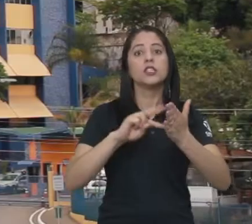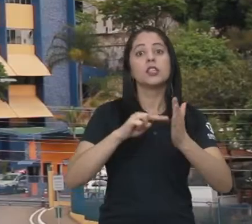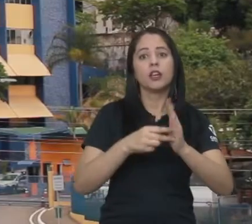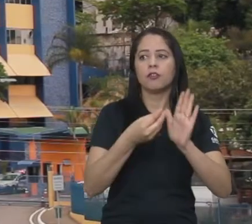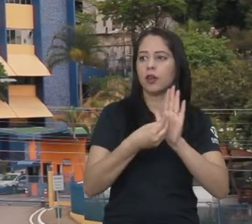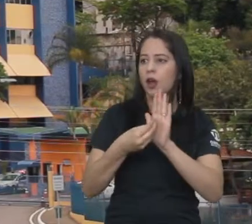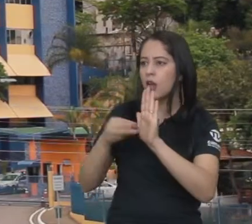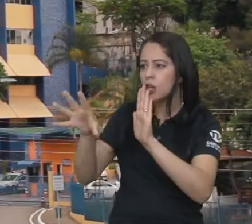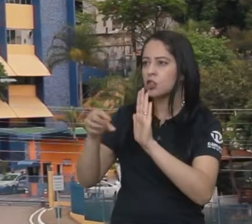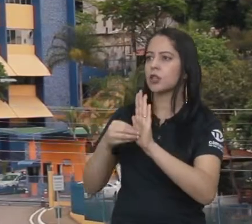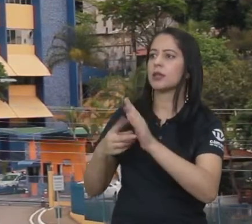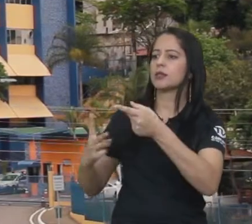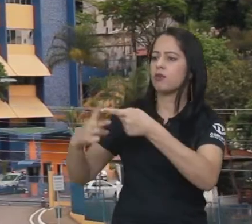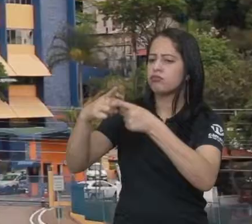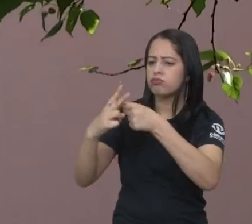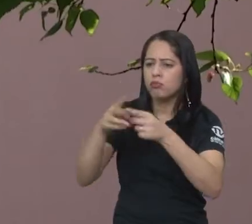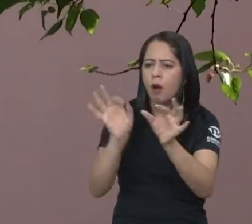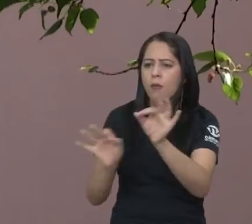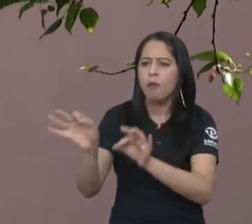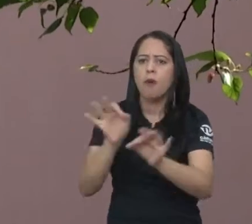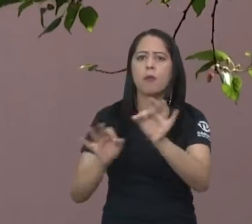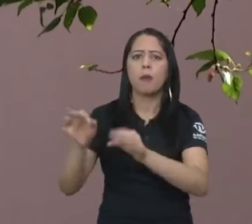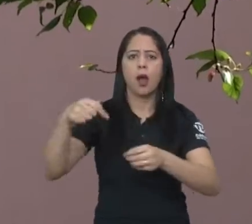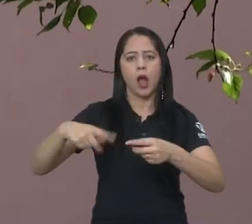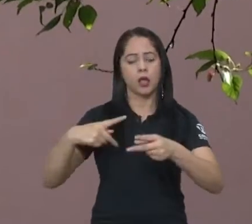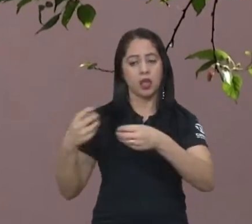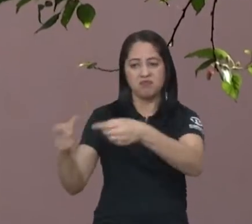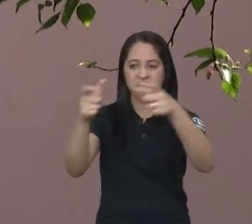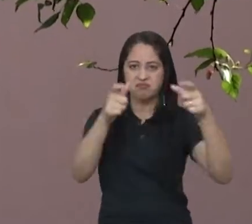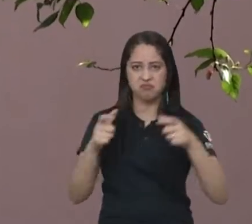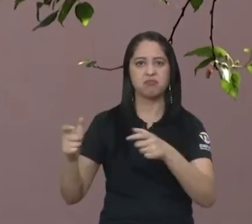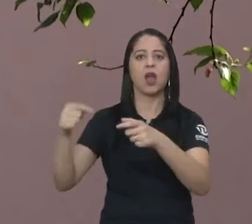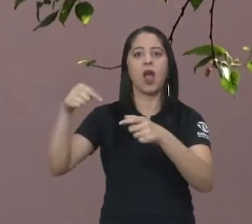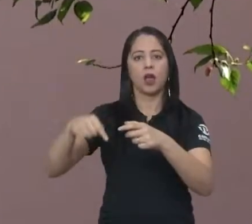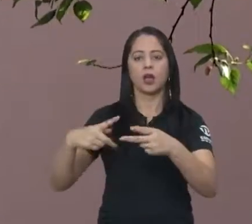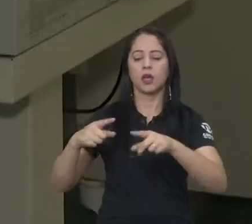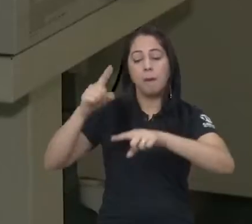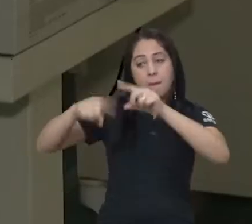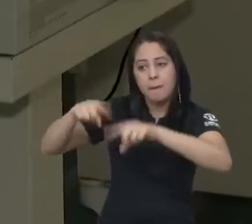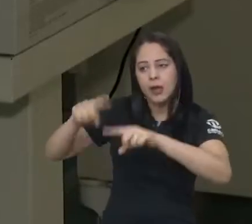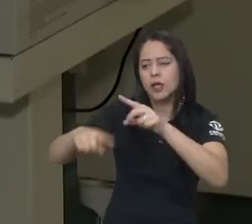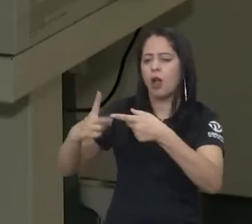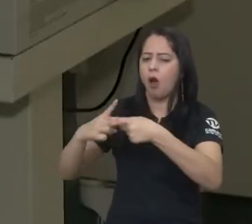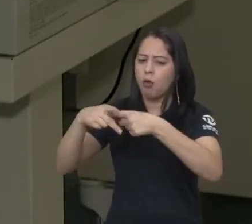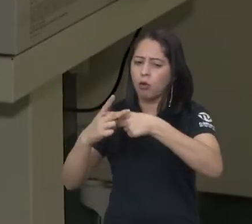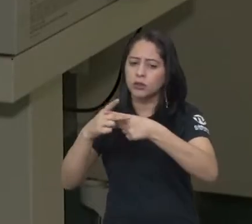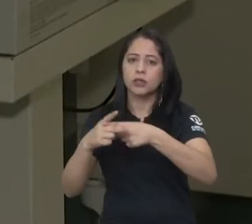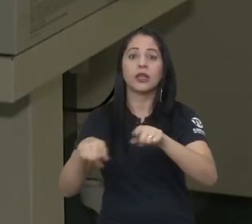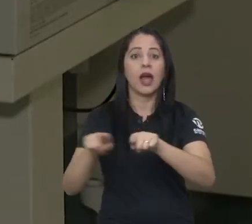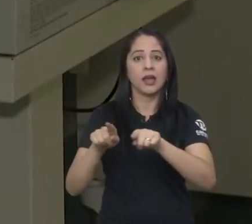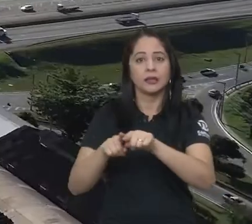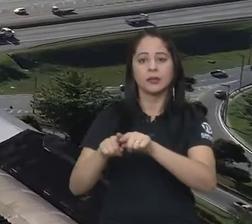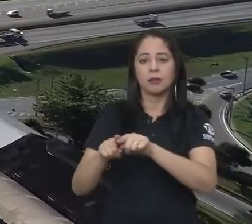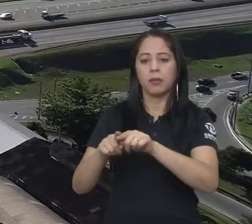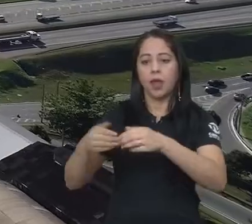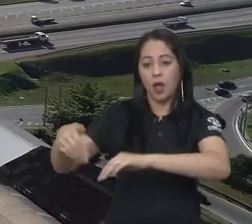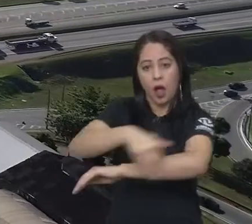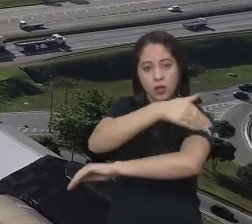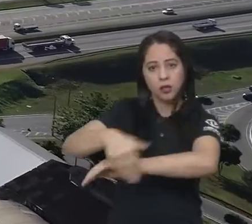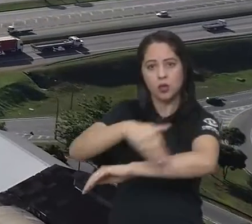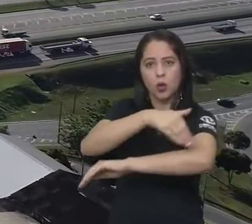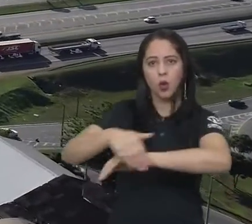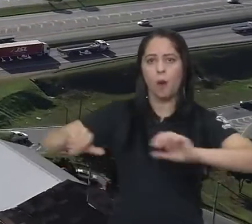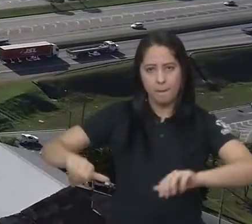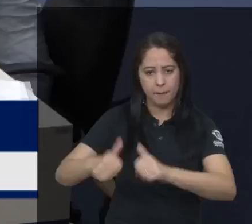leitura indicavam ao Executivo a execução de serviços públicos municipais, como manutenção de equipamentos e